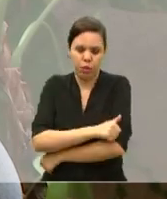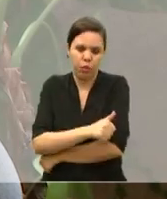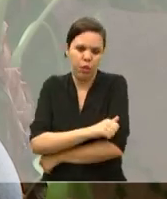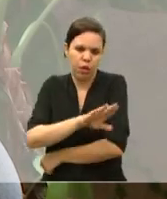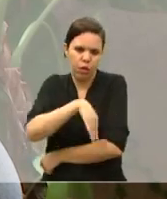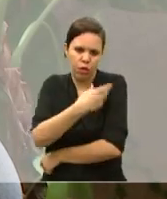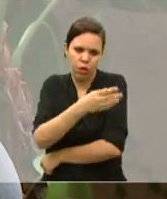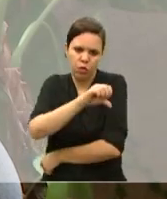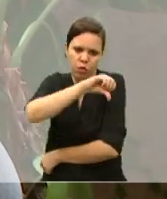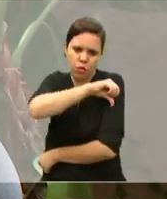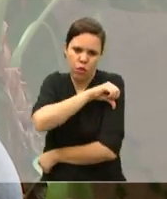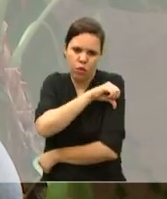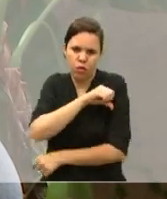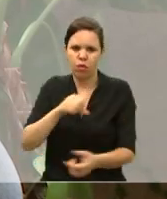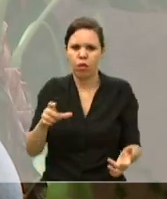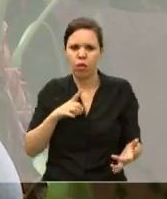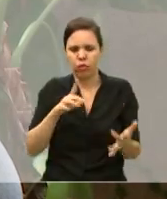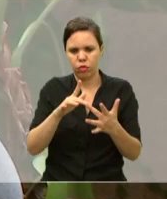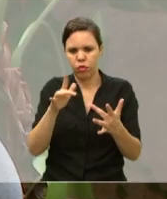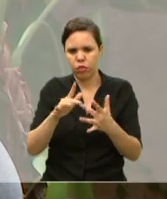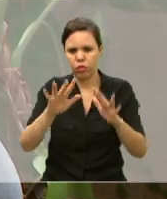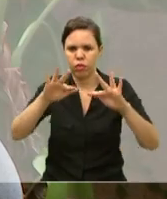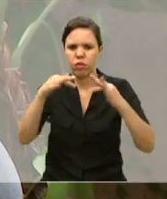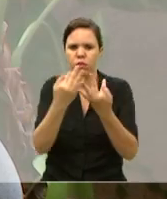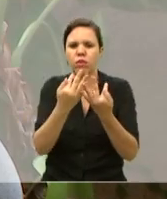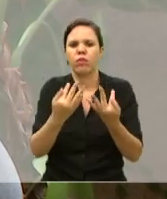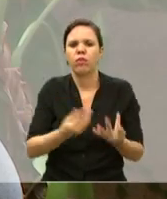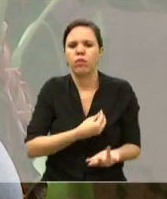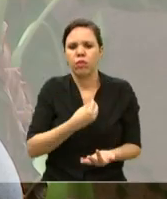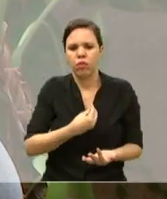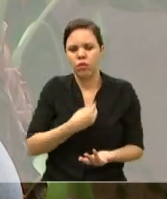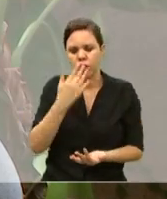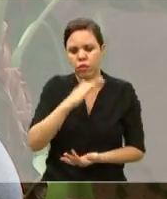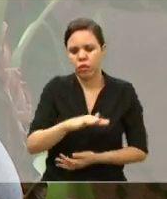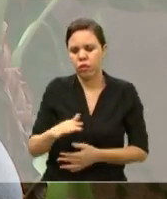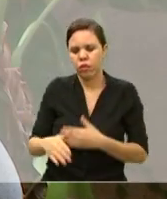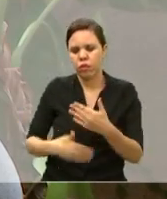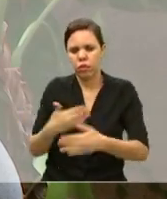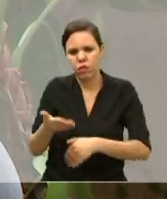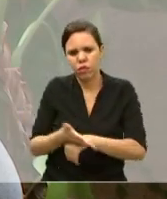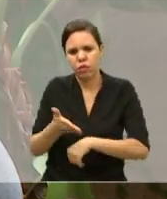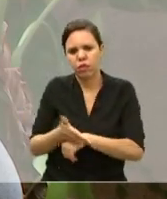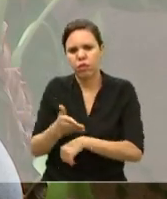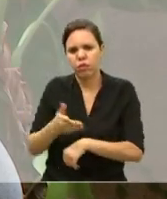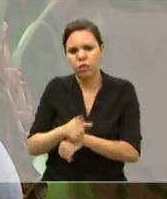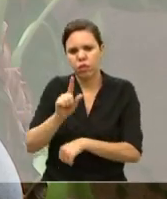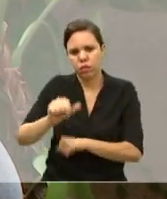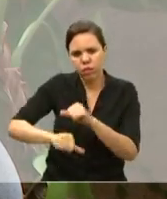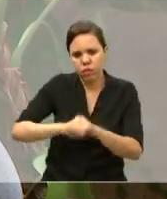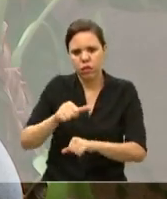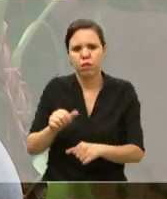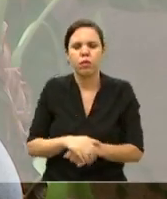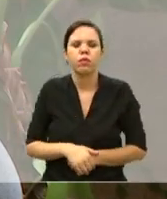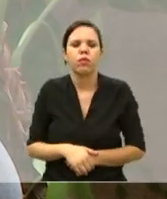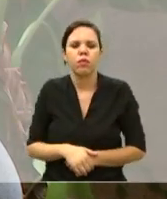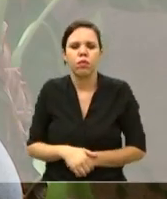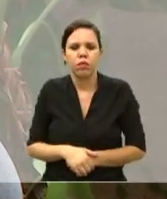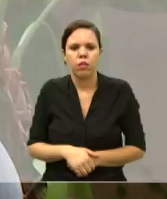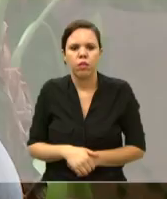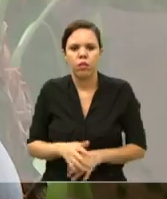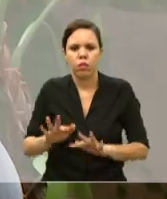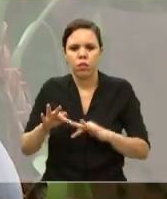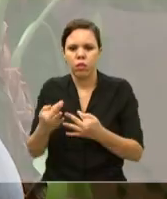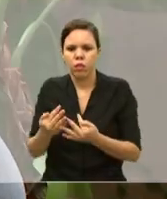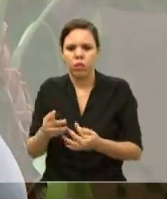ano. Então tem um contato com a família, um contato com a vida da criança, isso muda né? A participação